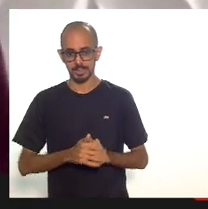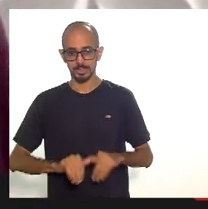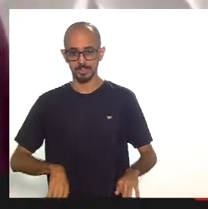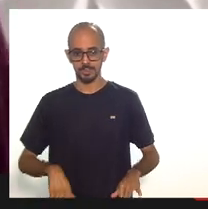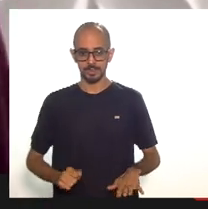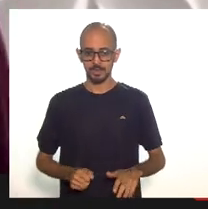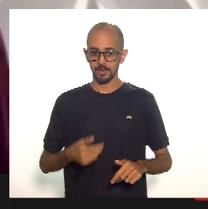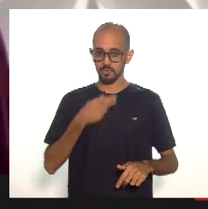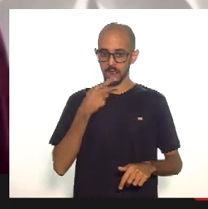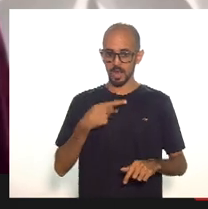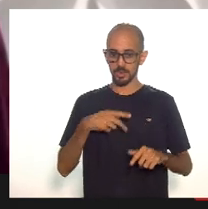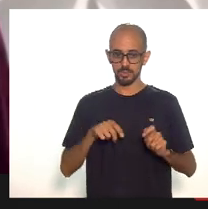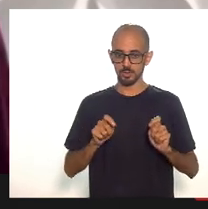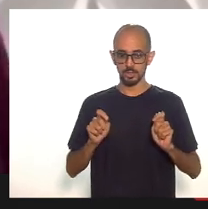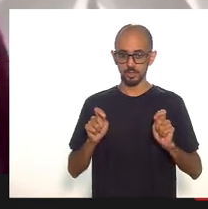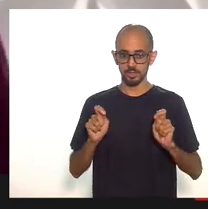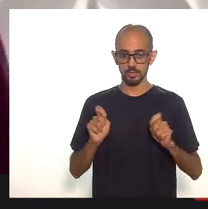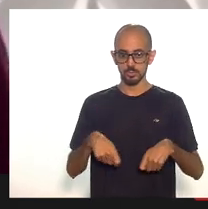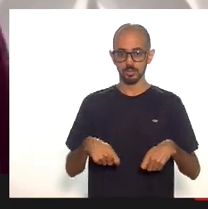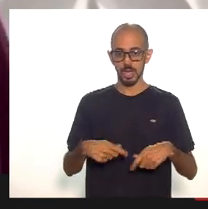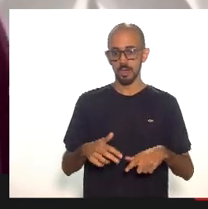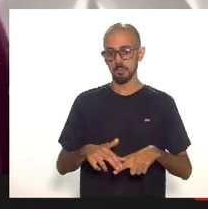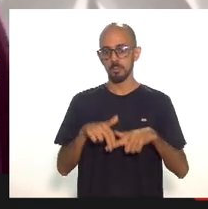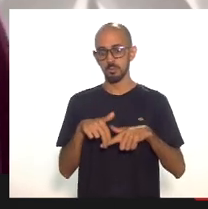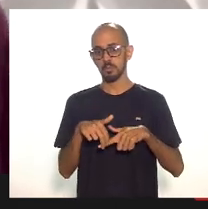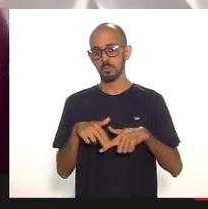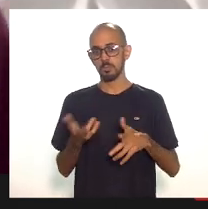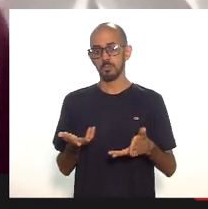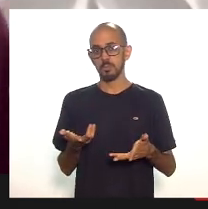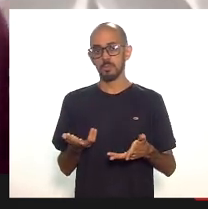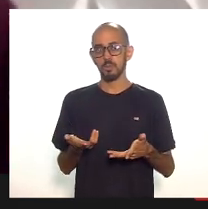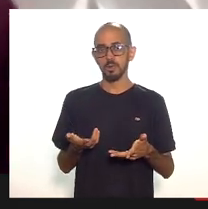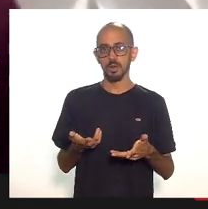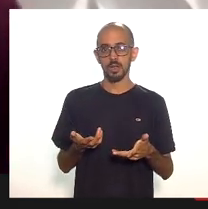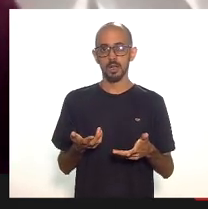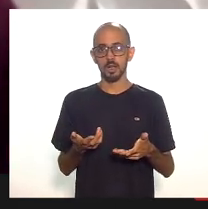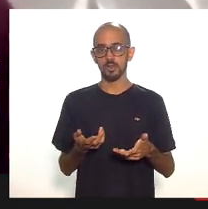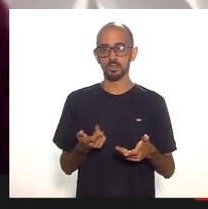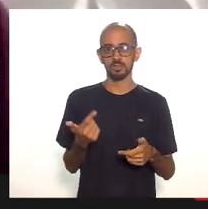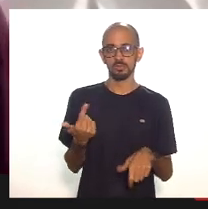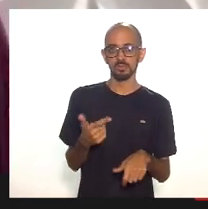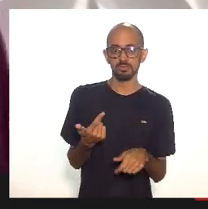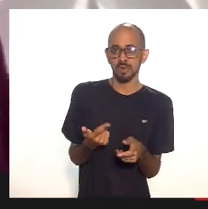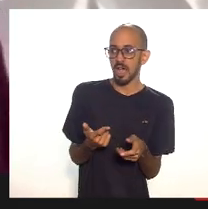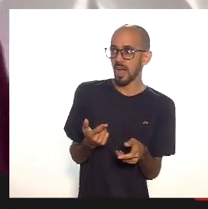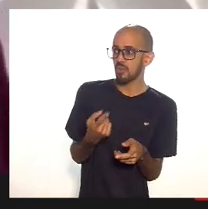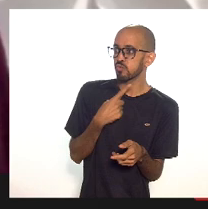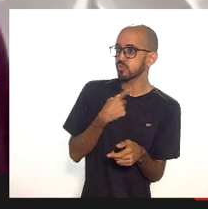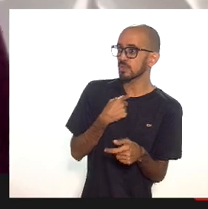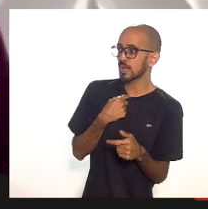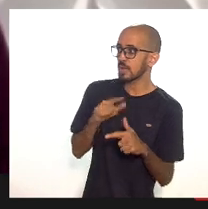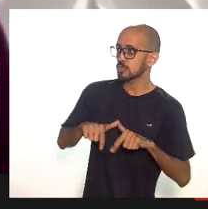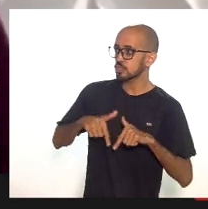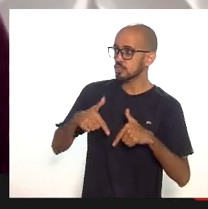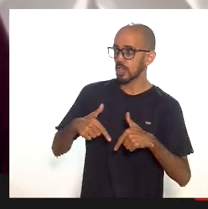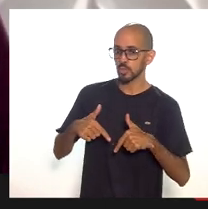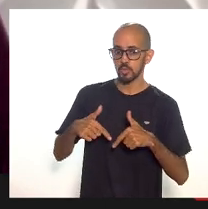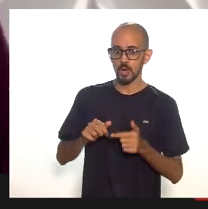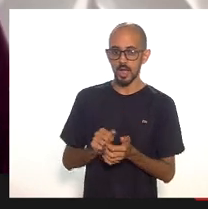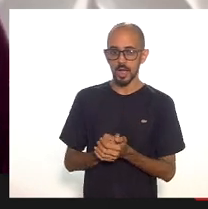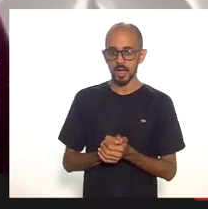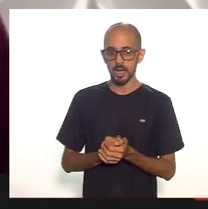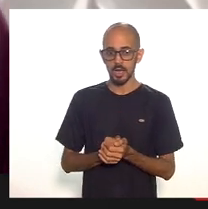do não cumprimento do horário ou a não vontade de atuar